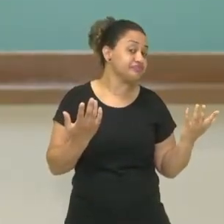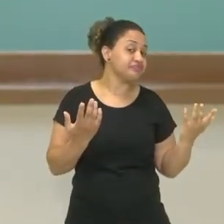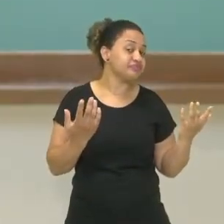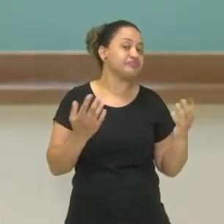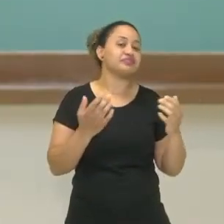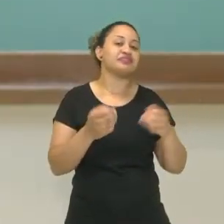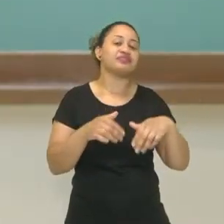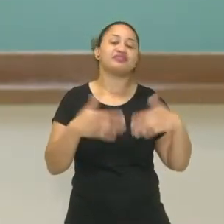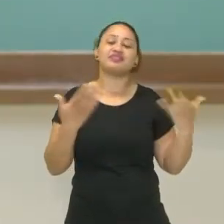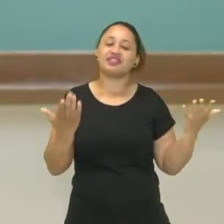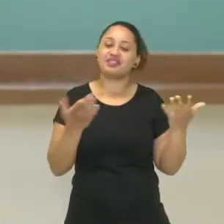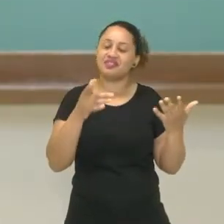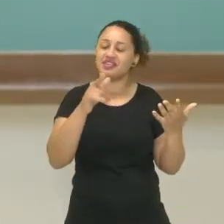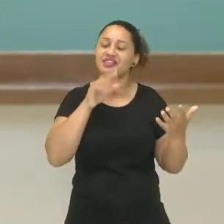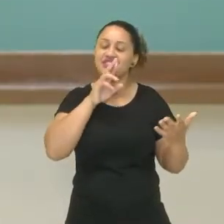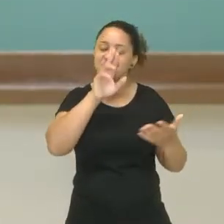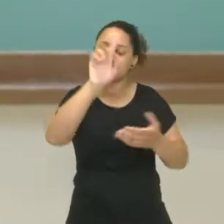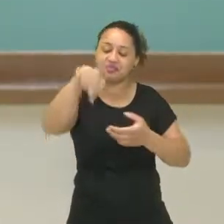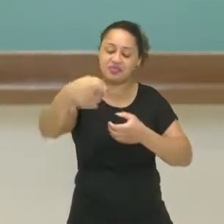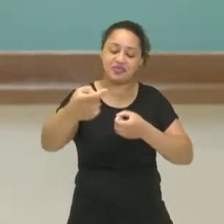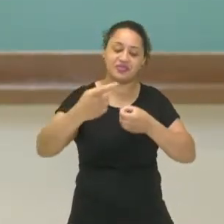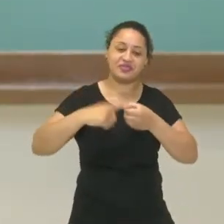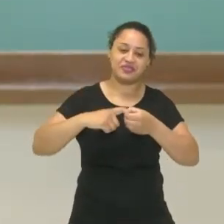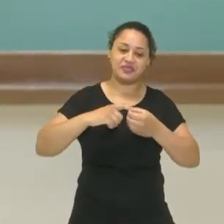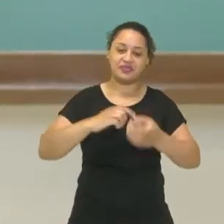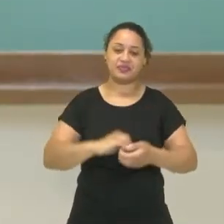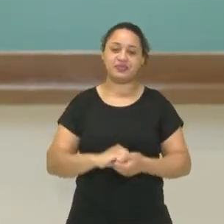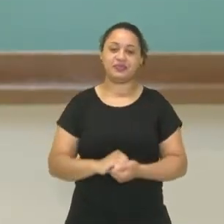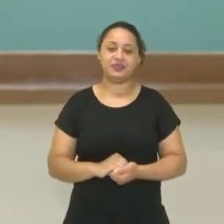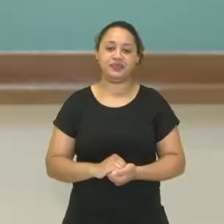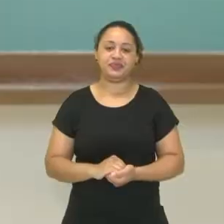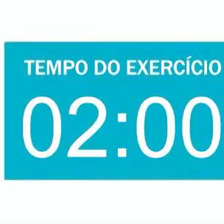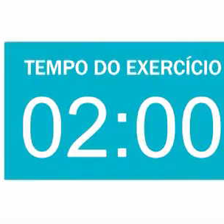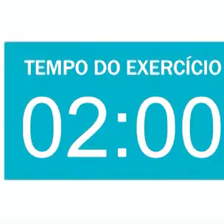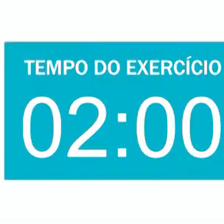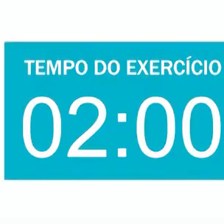Claro que você faz aí e eu te aguardo aqui.